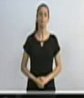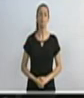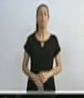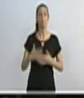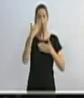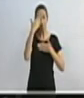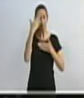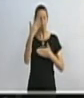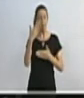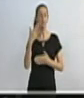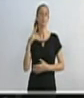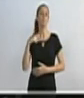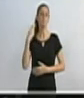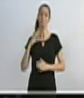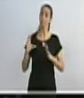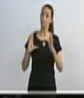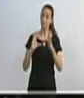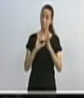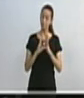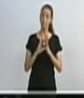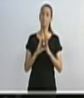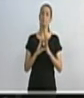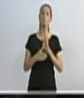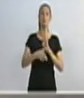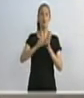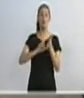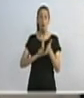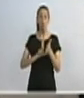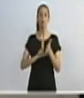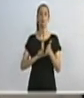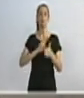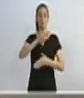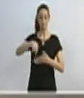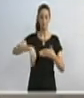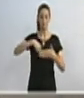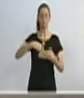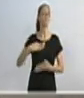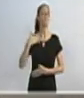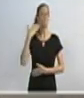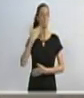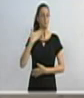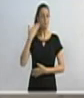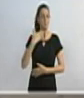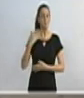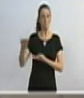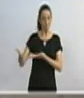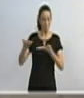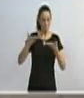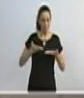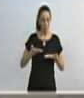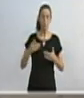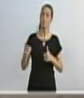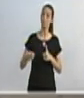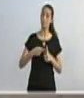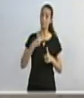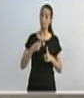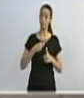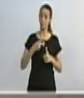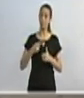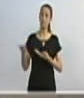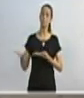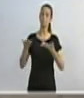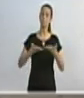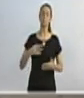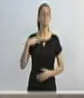Obrigado, vereador Caminha. Antes de iniciar o pronunciamento e a fala dos nossos convidados, eu quero convidar, então, o